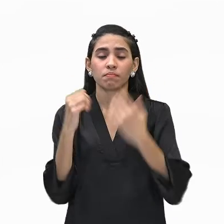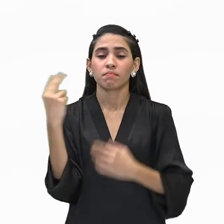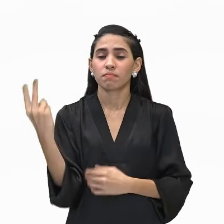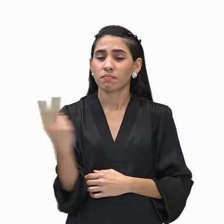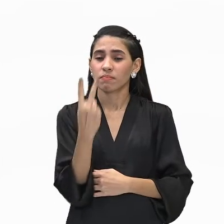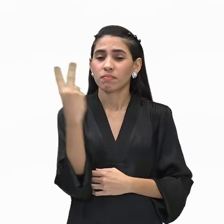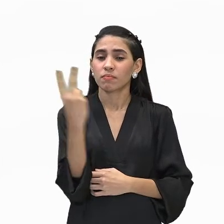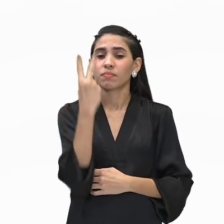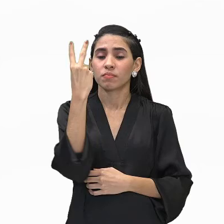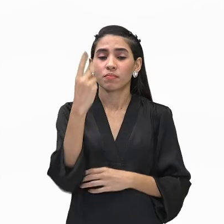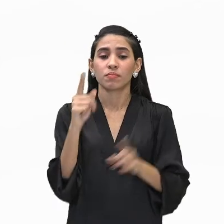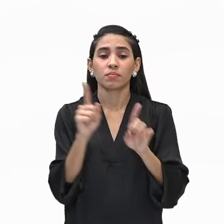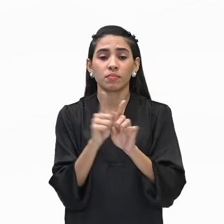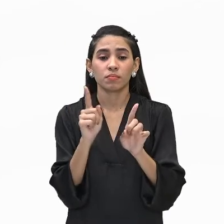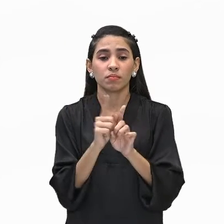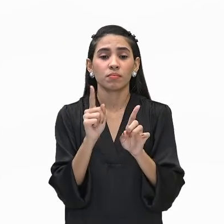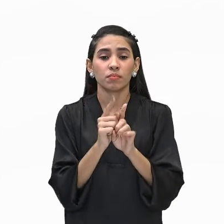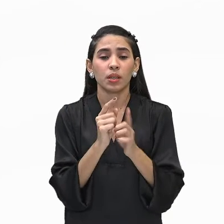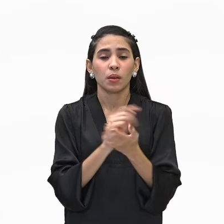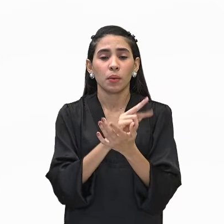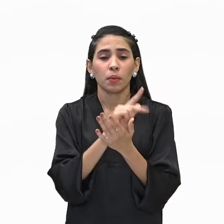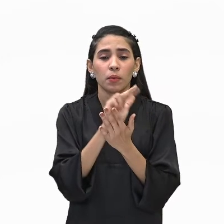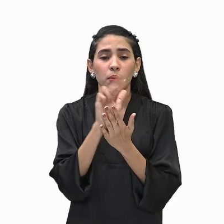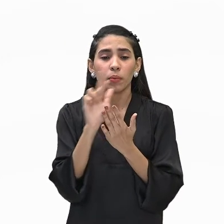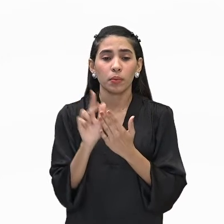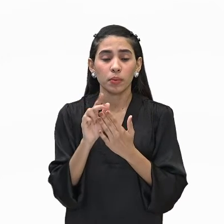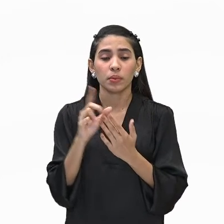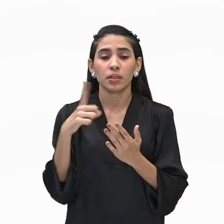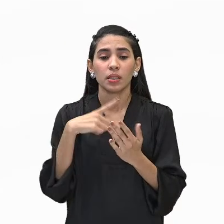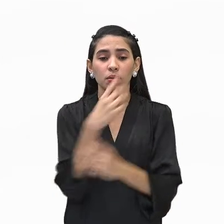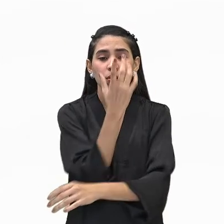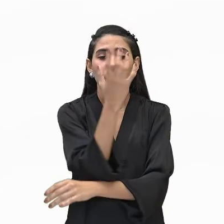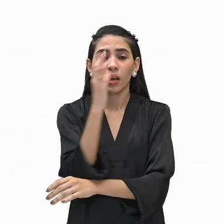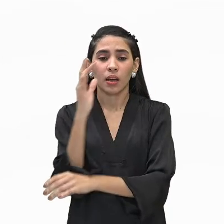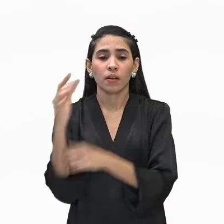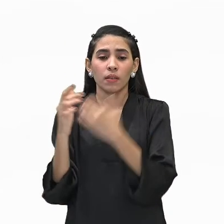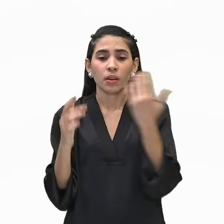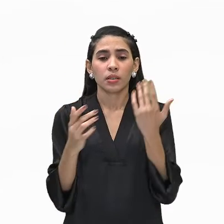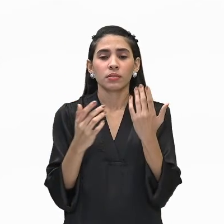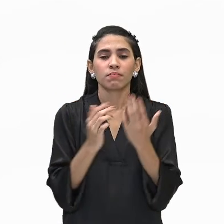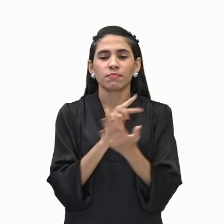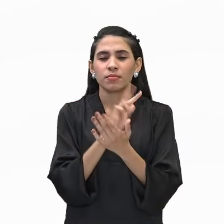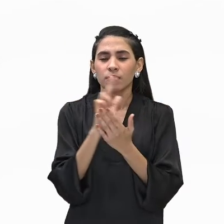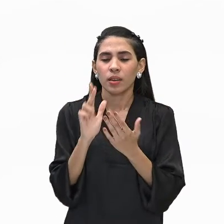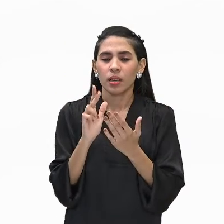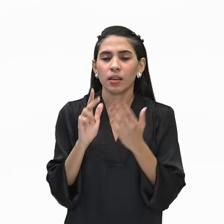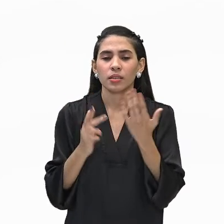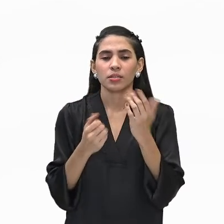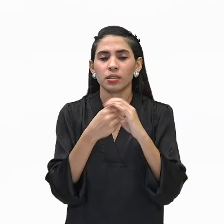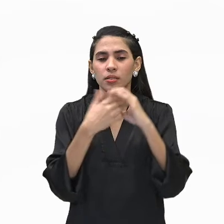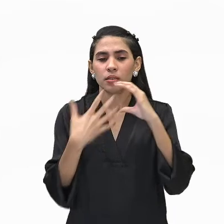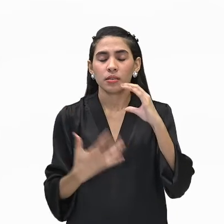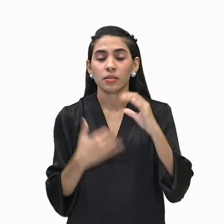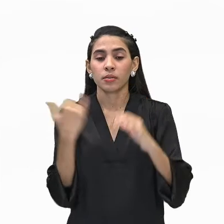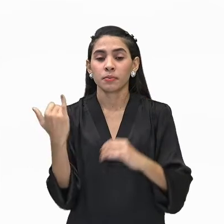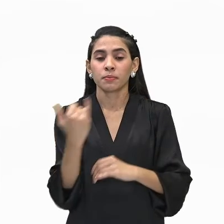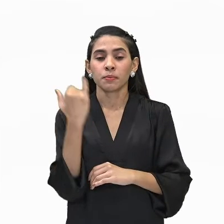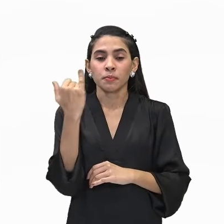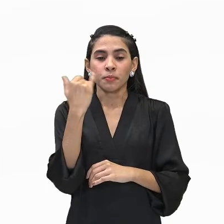espécies. A flora da Amazônia é bastante diversificada, constituída por árvores, ervas, arbustos, lianas